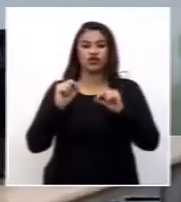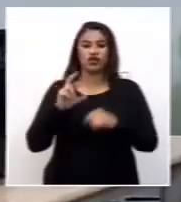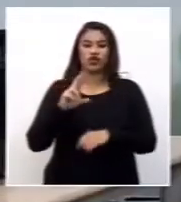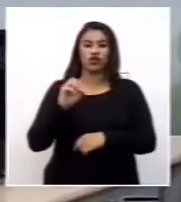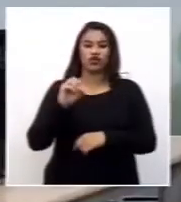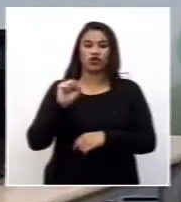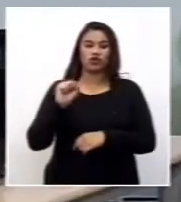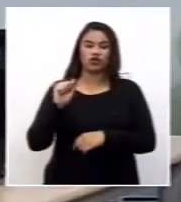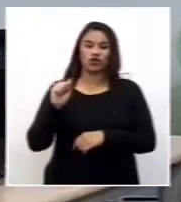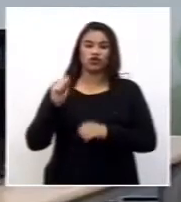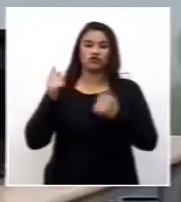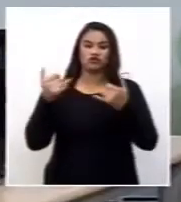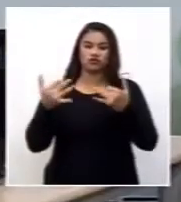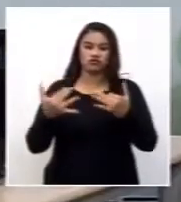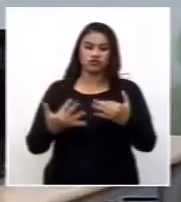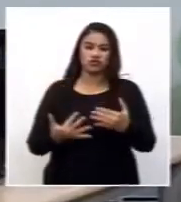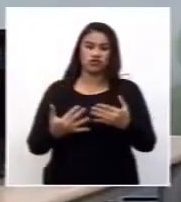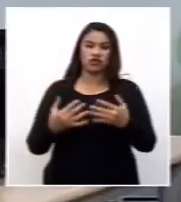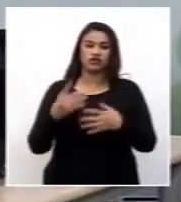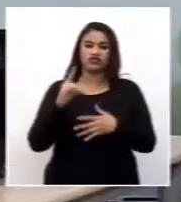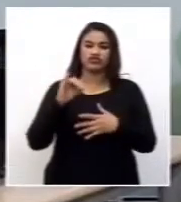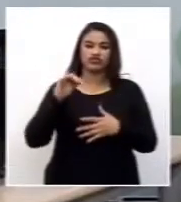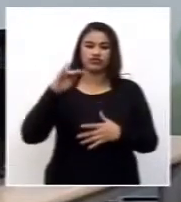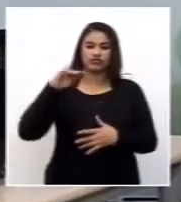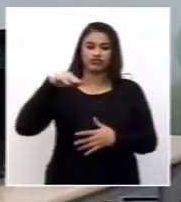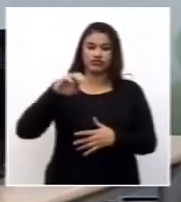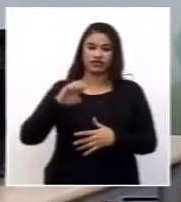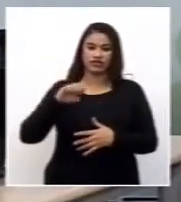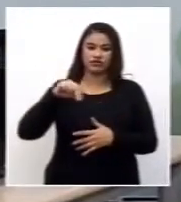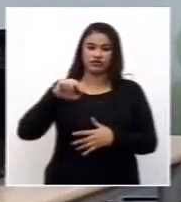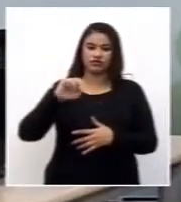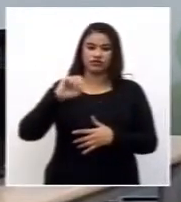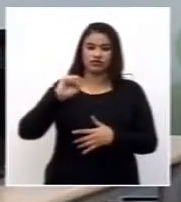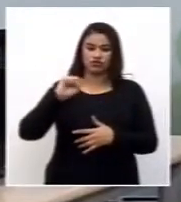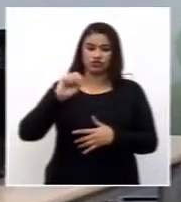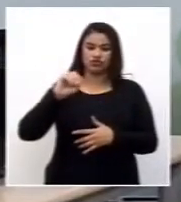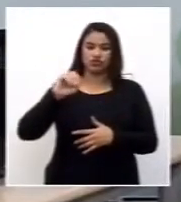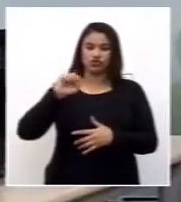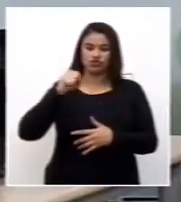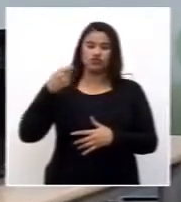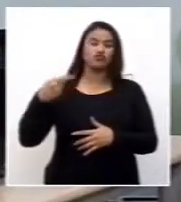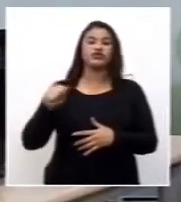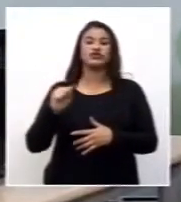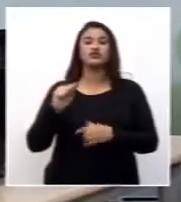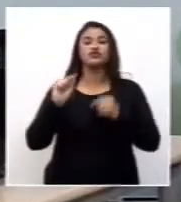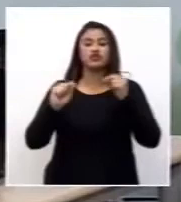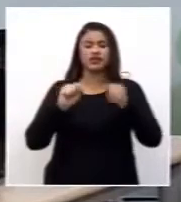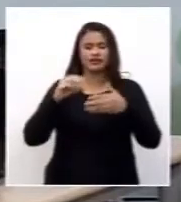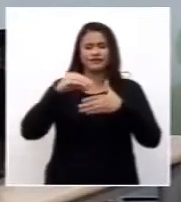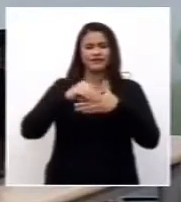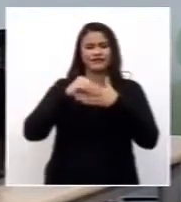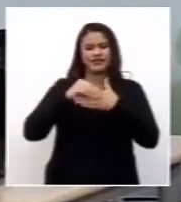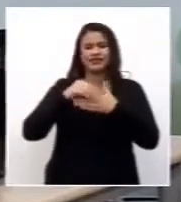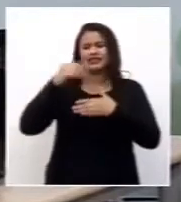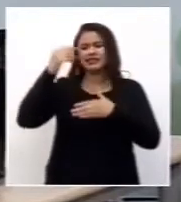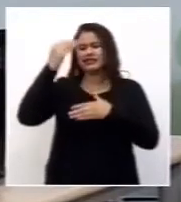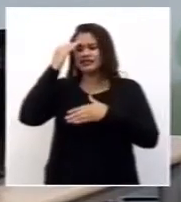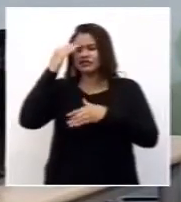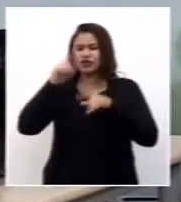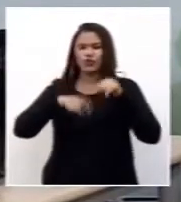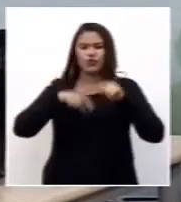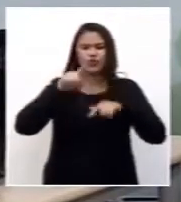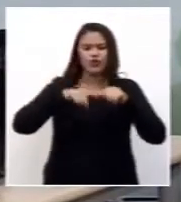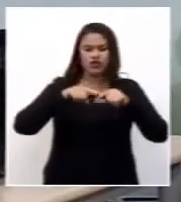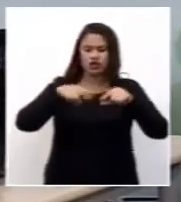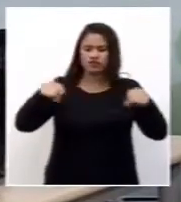Rosa, que falou no vídeo sobre as dimensões, né? São 4 dimensões, né? Que é a dimensão física, que é compreender os objetos e materiais que compõem